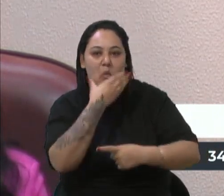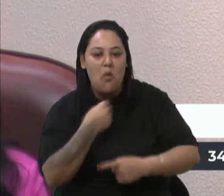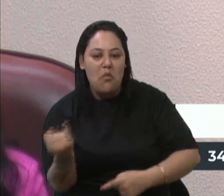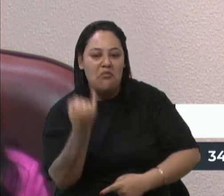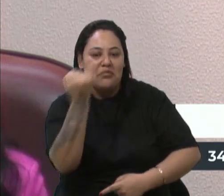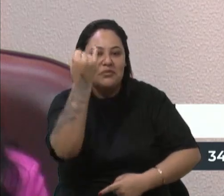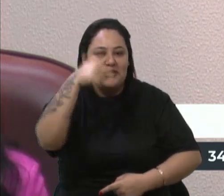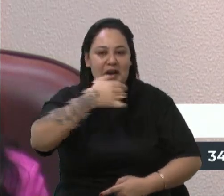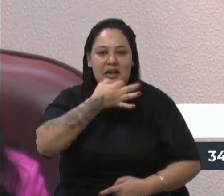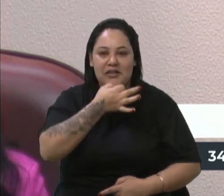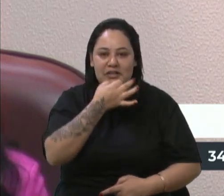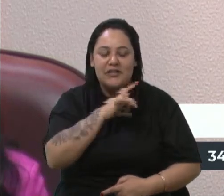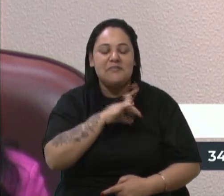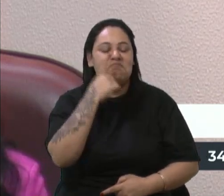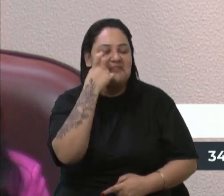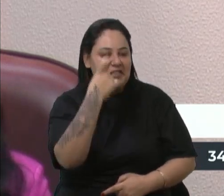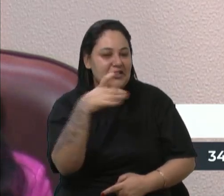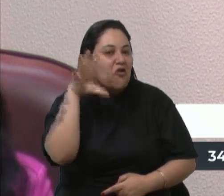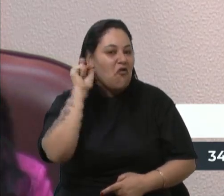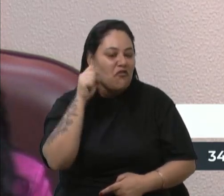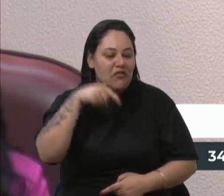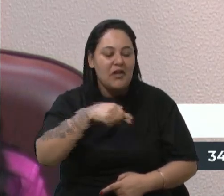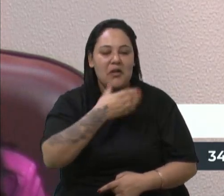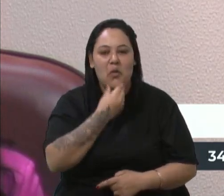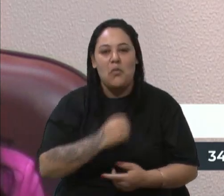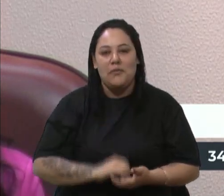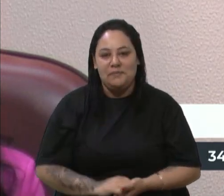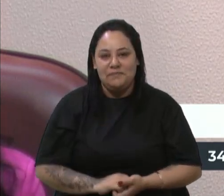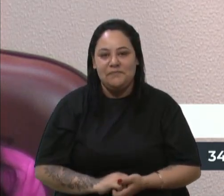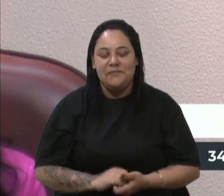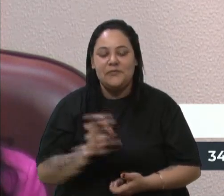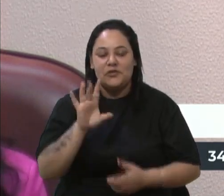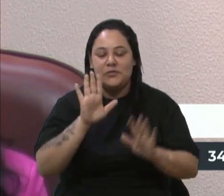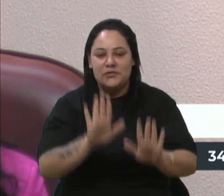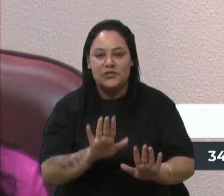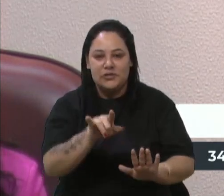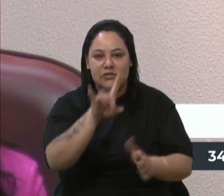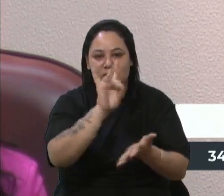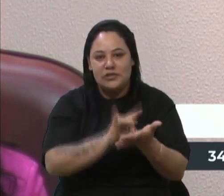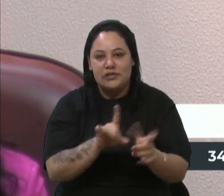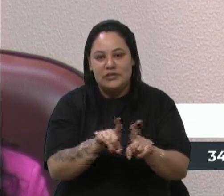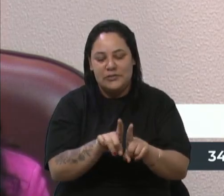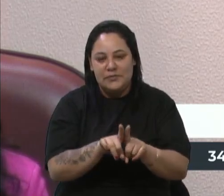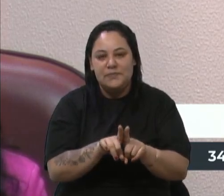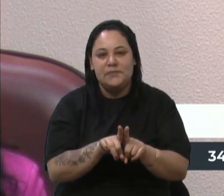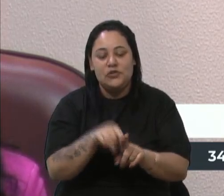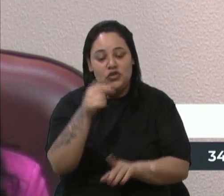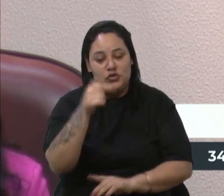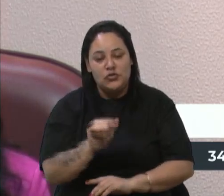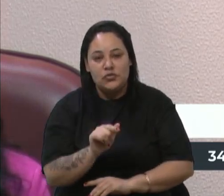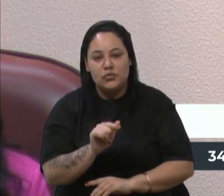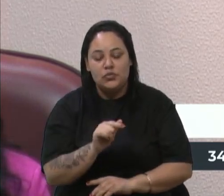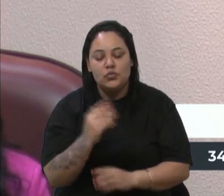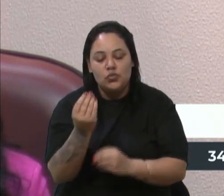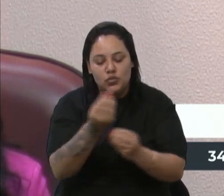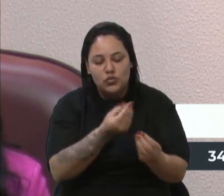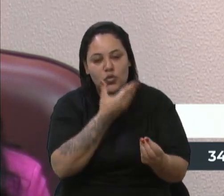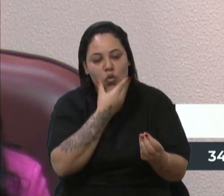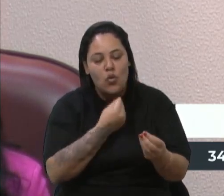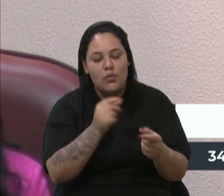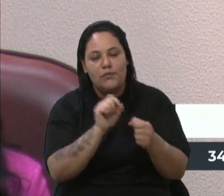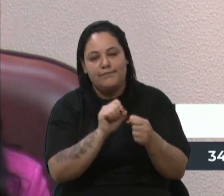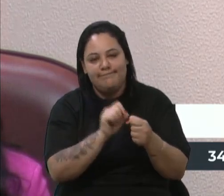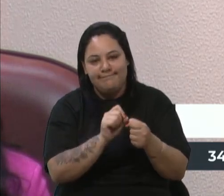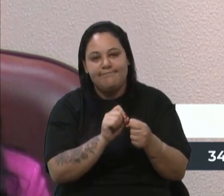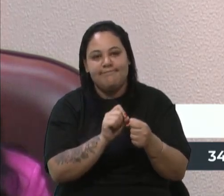ser muito interessante escutar o Chico então só para deixar aqui registrado mais uma vez por tanto que ele fez por esta casa